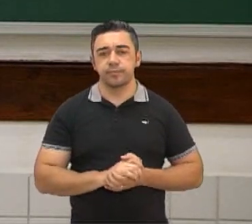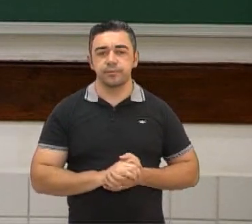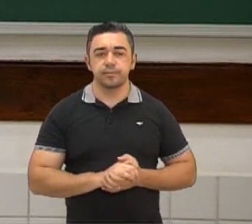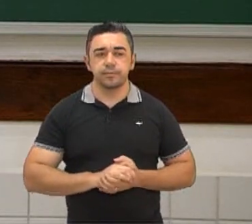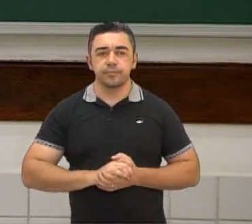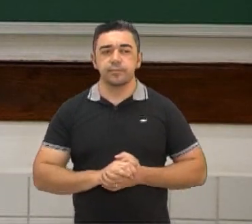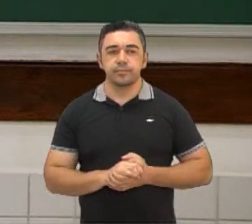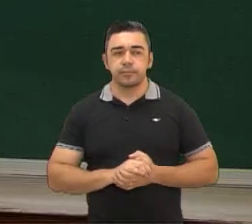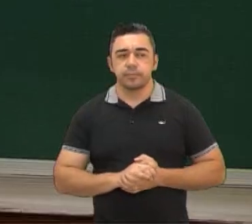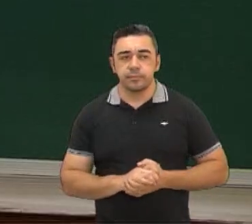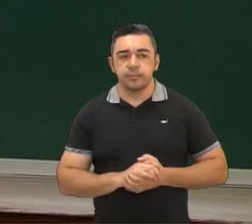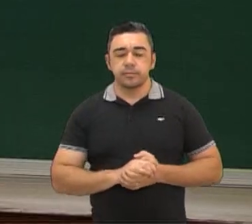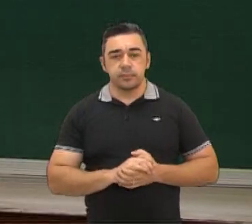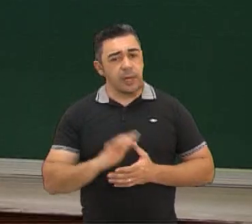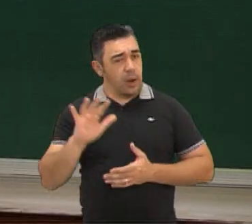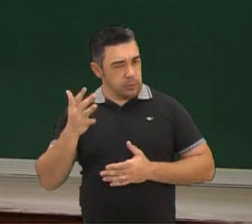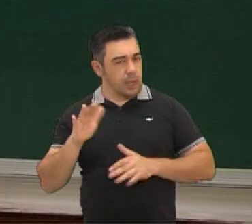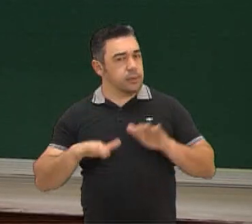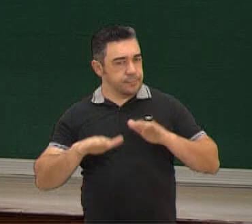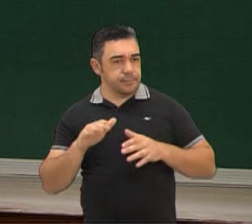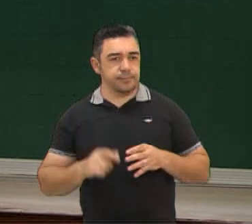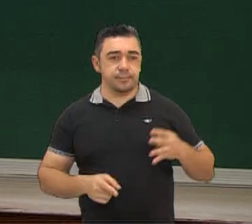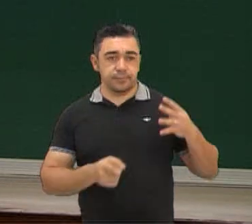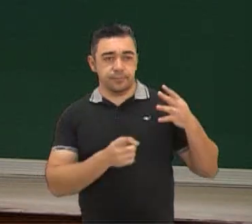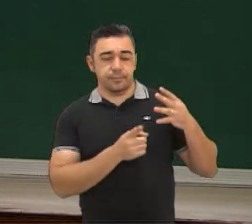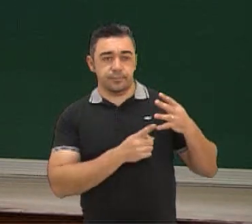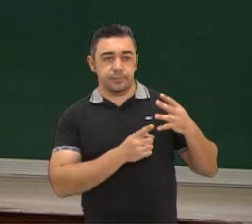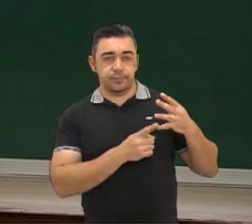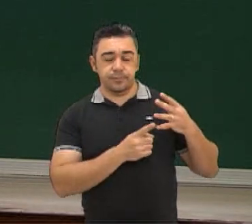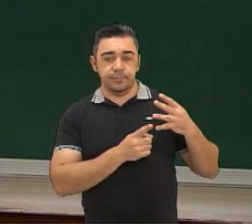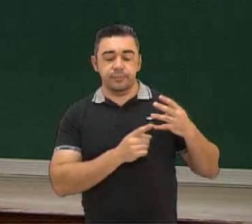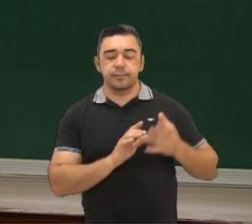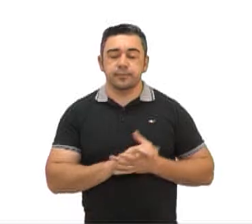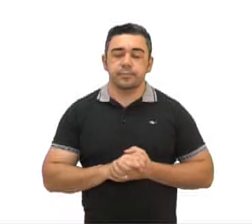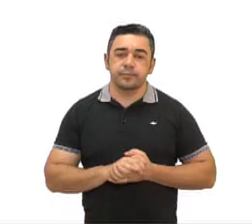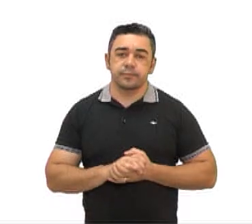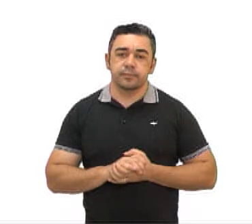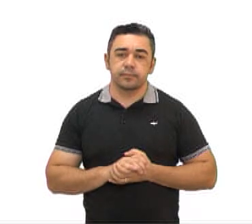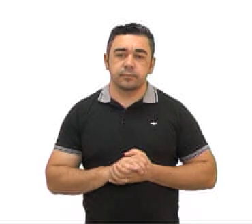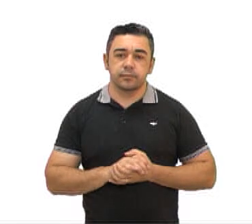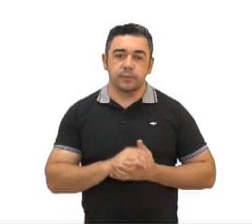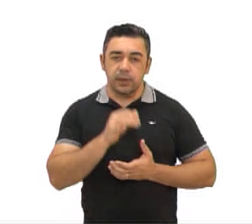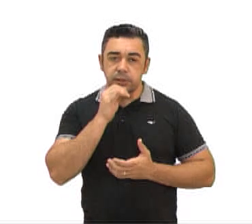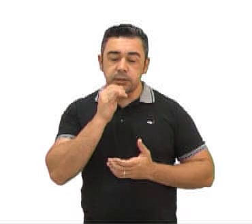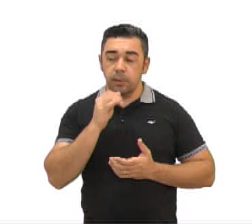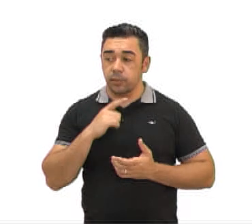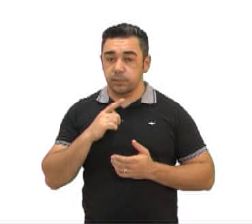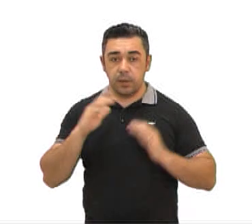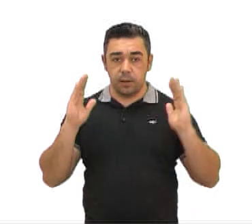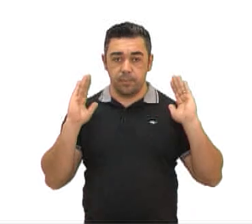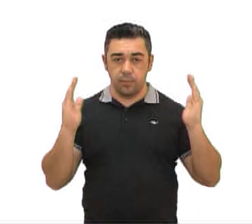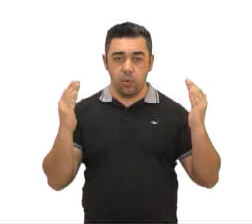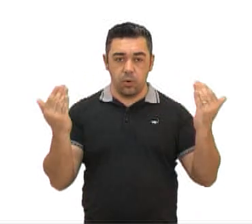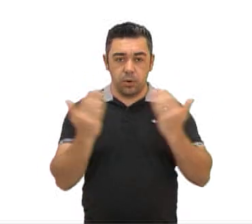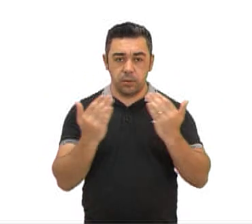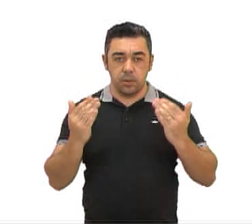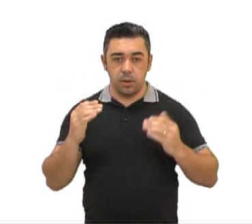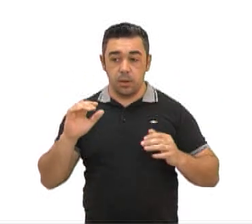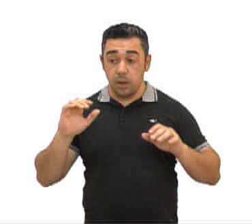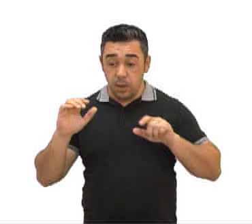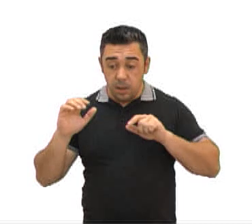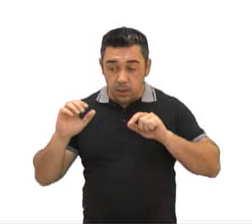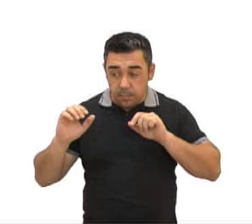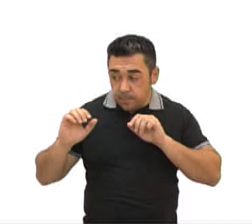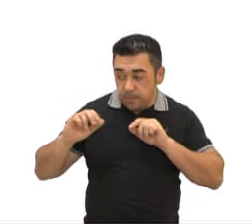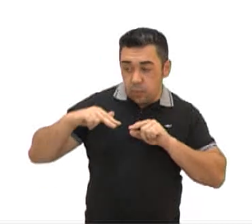tá? Mas acontece, tá? Pegar um impulso na piscina para fazer o arremesso da bola